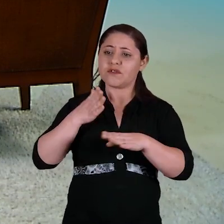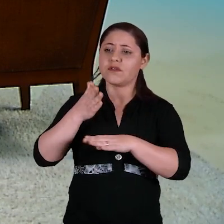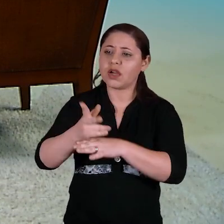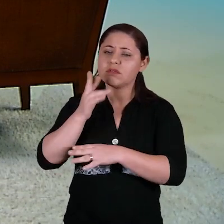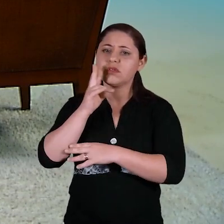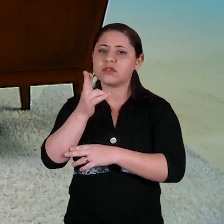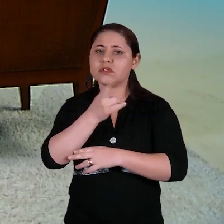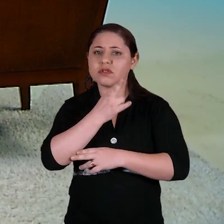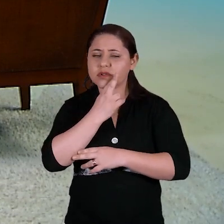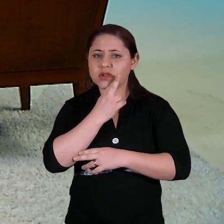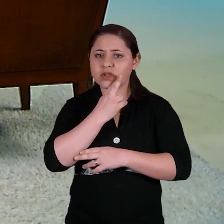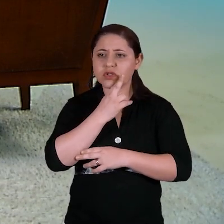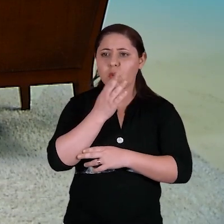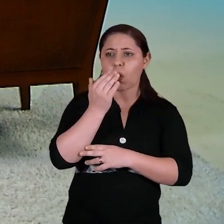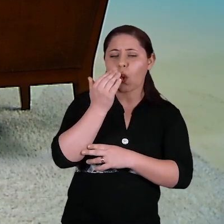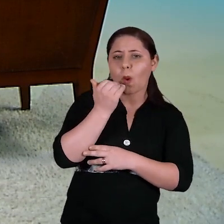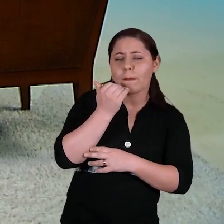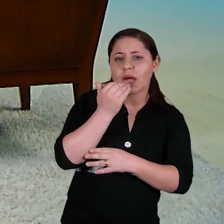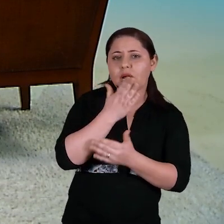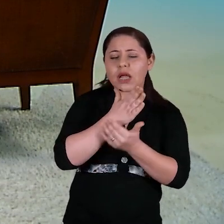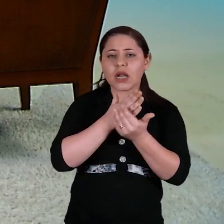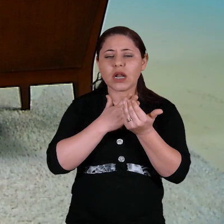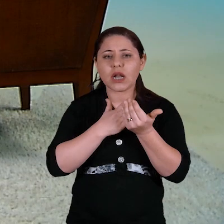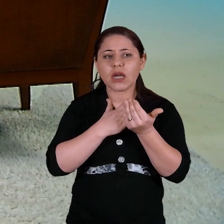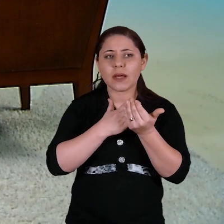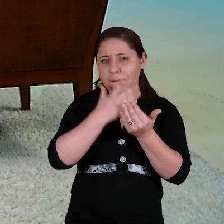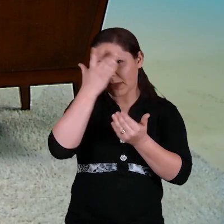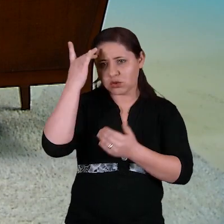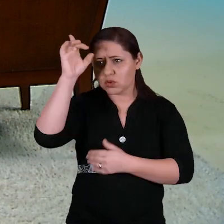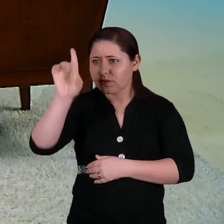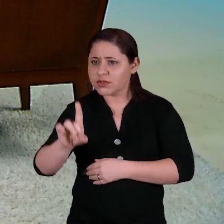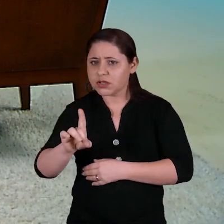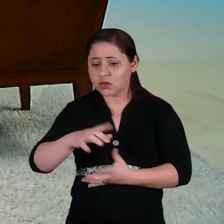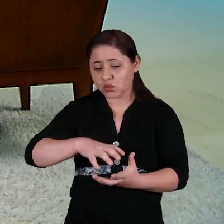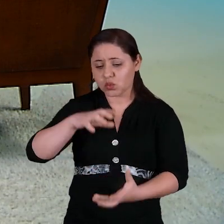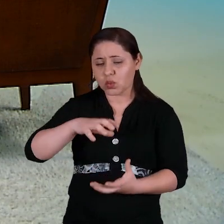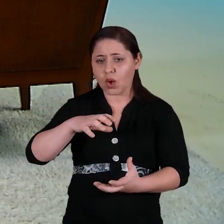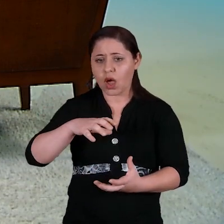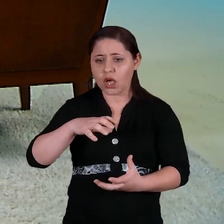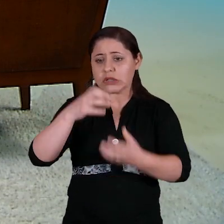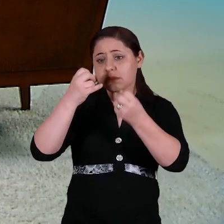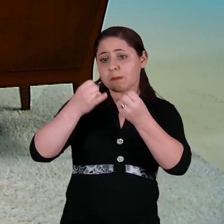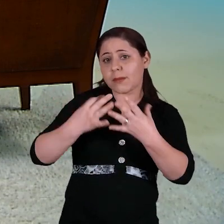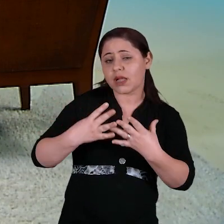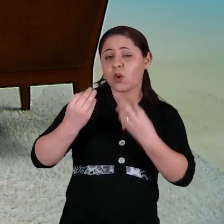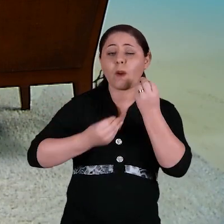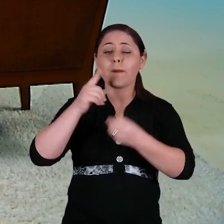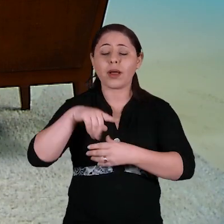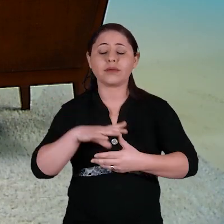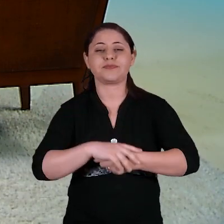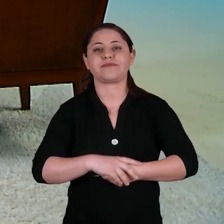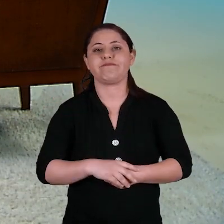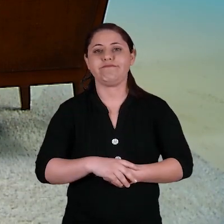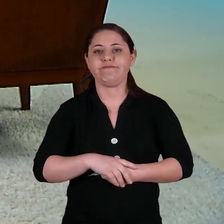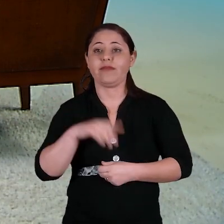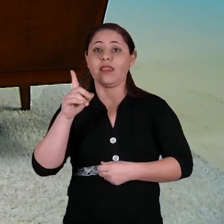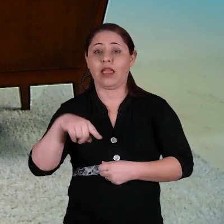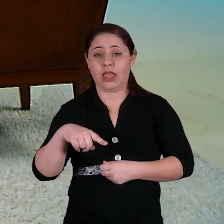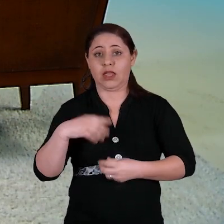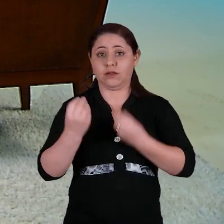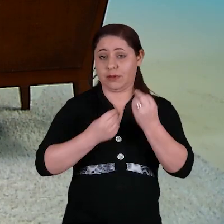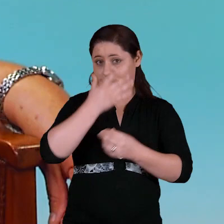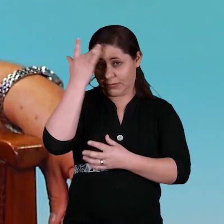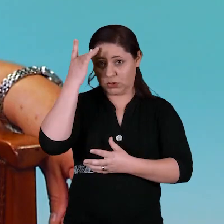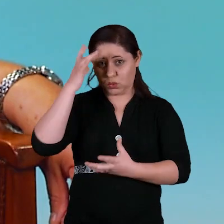a uma lanchonete, para um idoso, para um deficiente? Eu queria que vocês comentassem um pouquinho essa realidade comigo. Então, com relação à